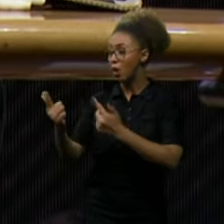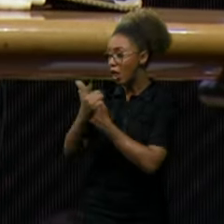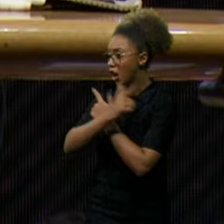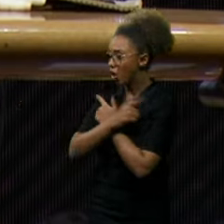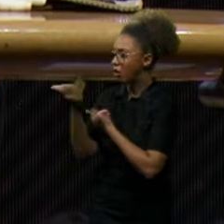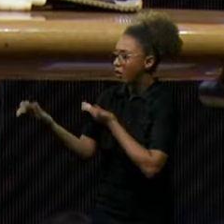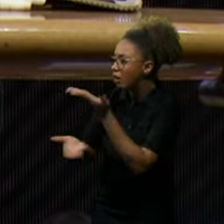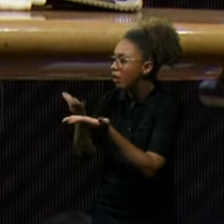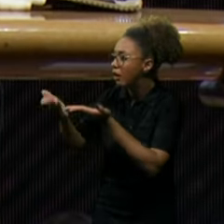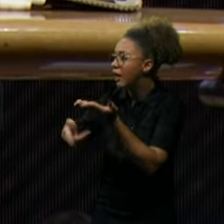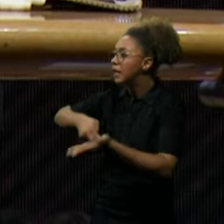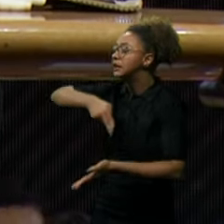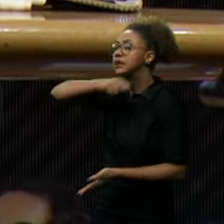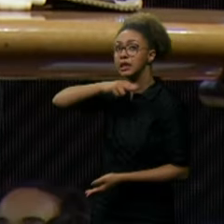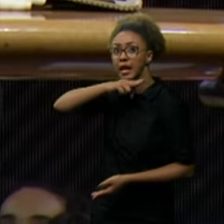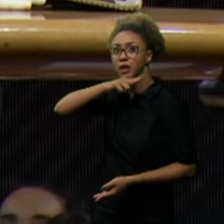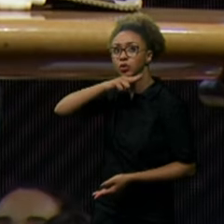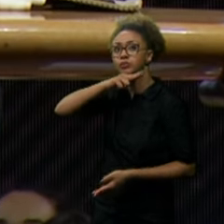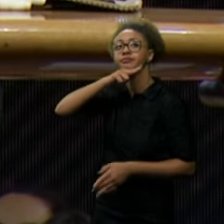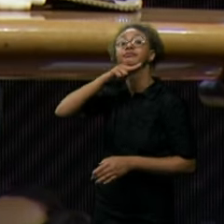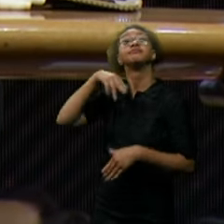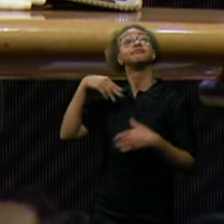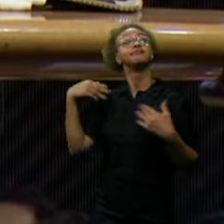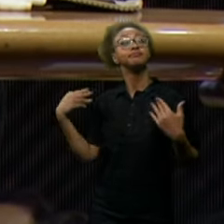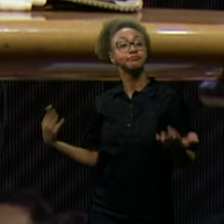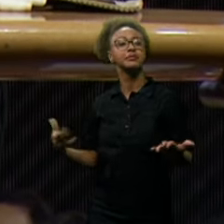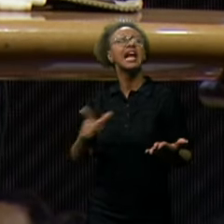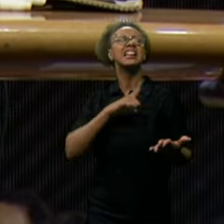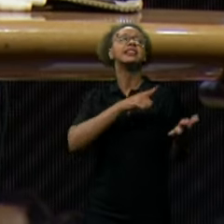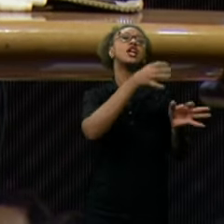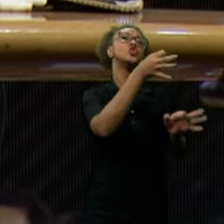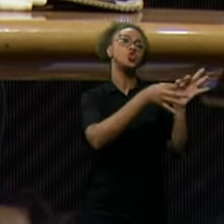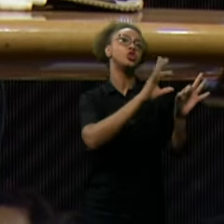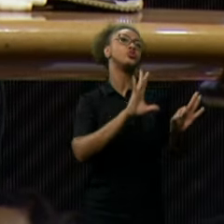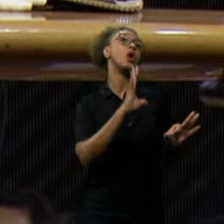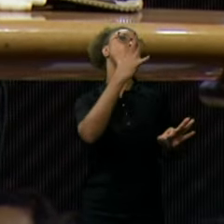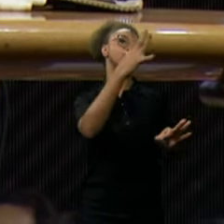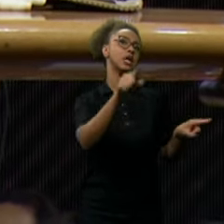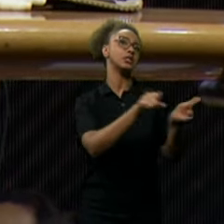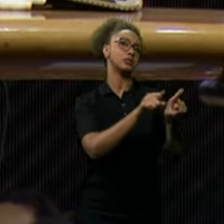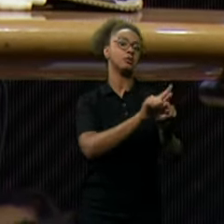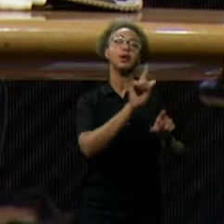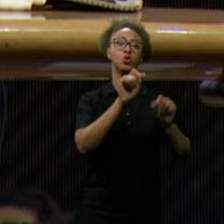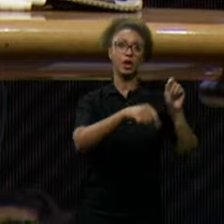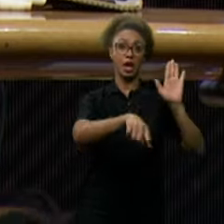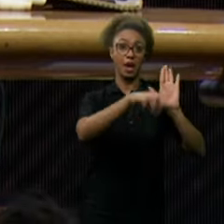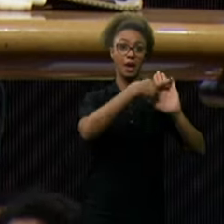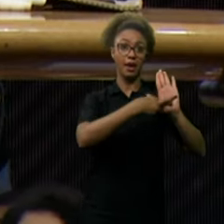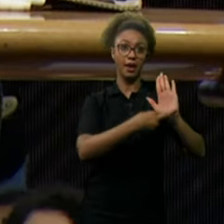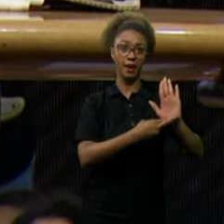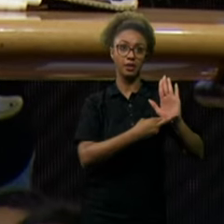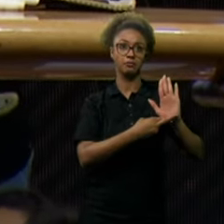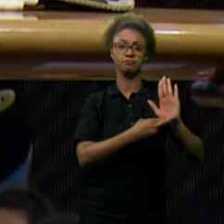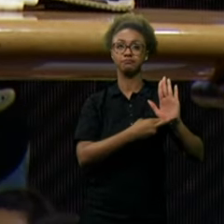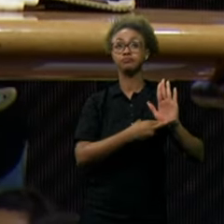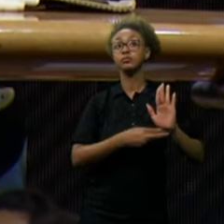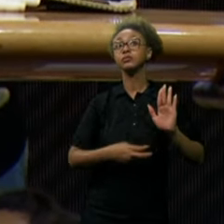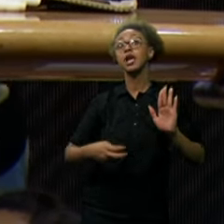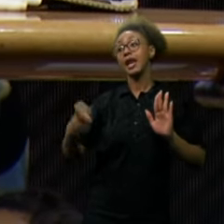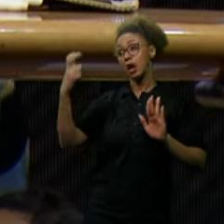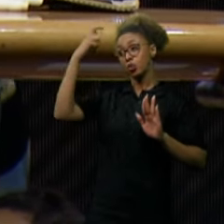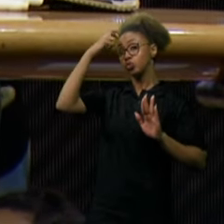Neto ele vai fazer agora até o que dentro de um sistema jurídico como costuma acontecer se sobretudo dentro da cultura